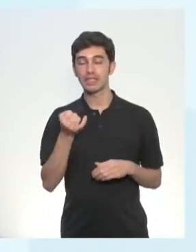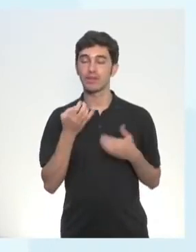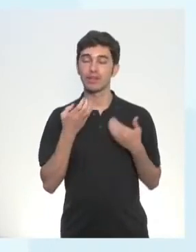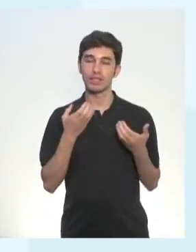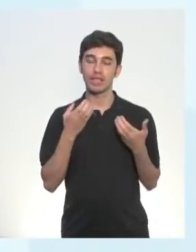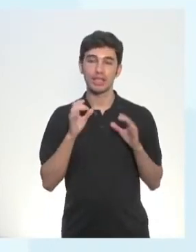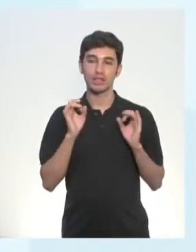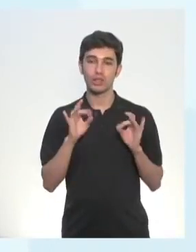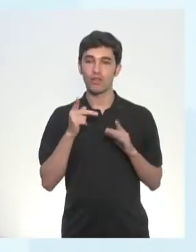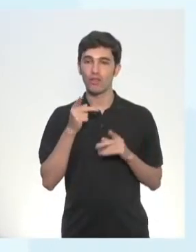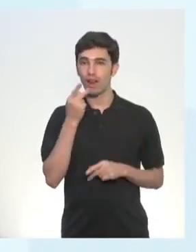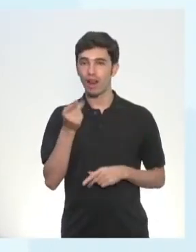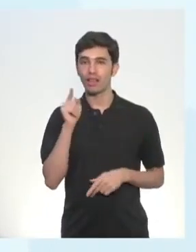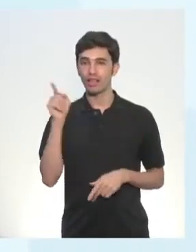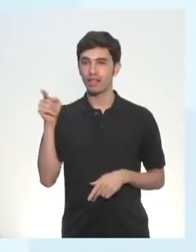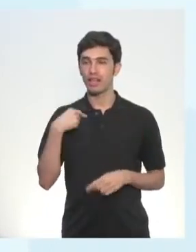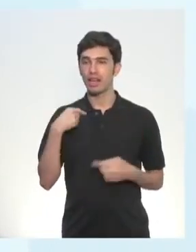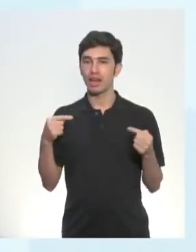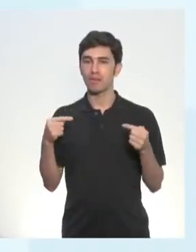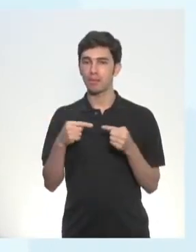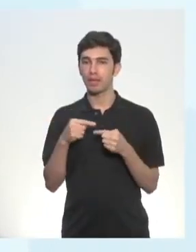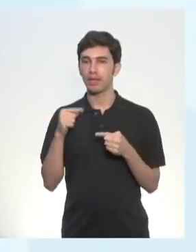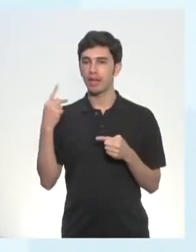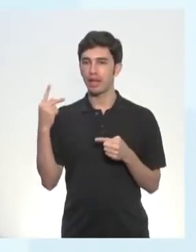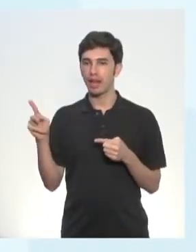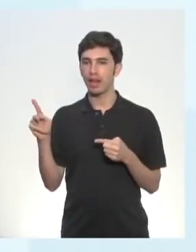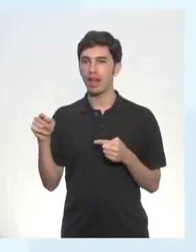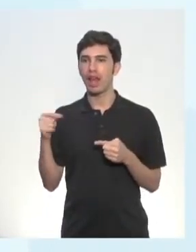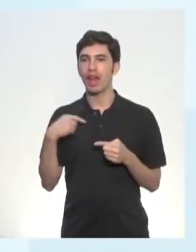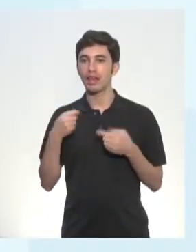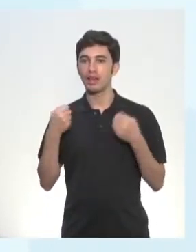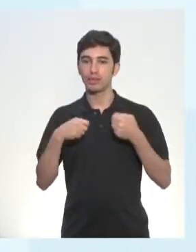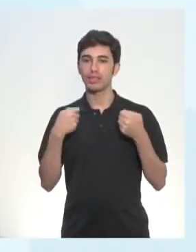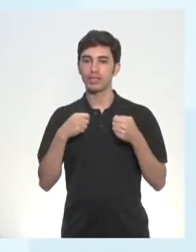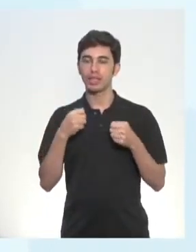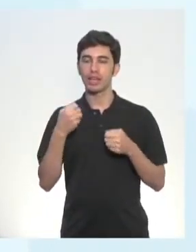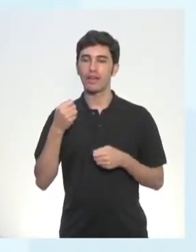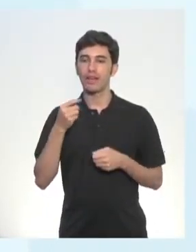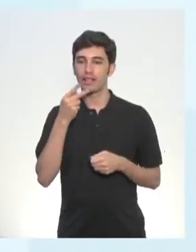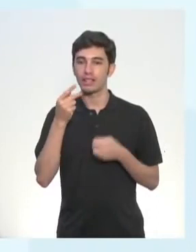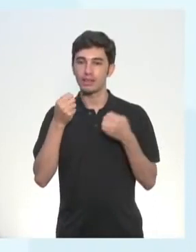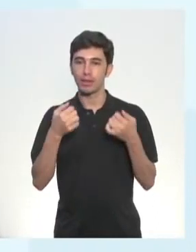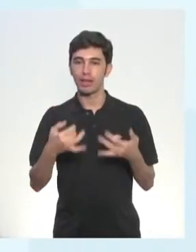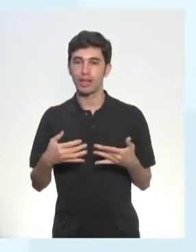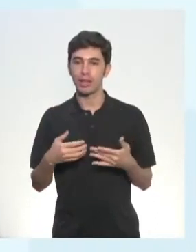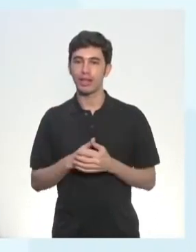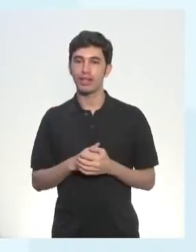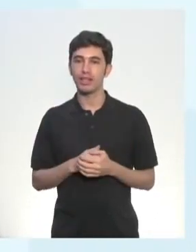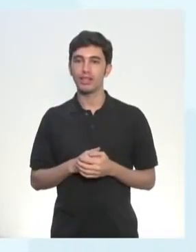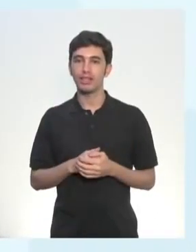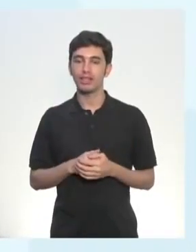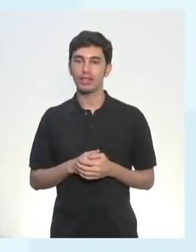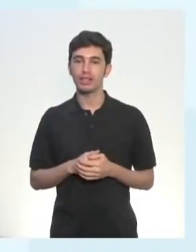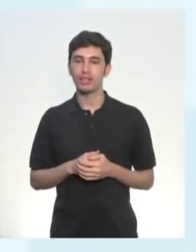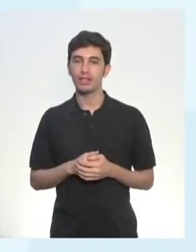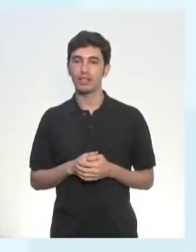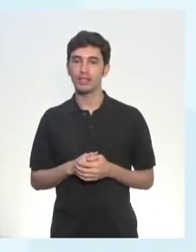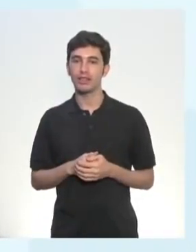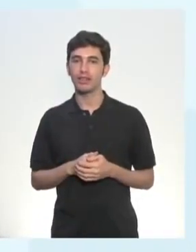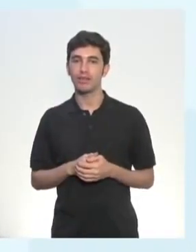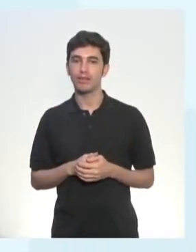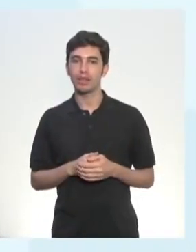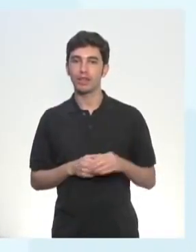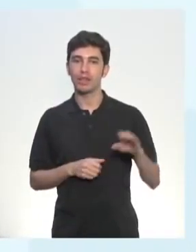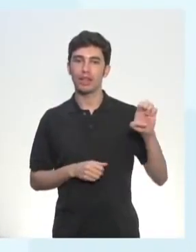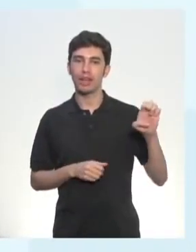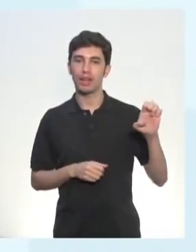falar que ele é sul-africano, eu poderia falar Elon Musk is South African. Já deu uma frase inteira aqui, ó, só isso aqui.